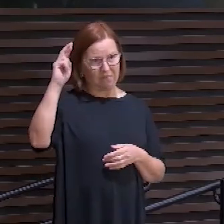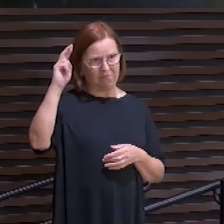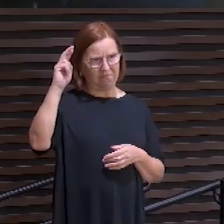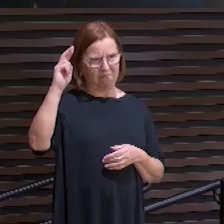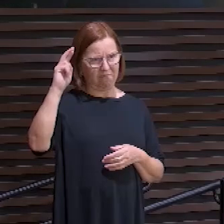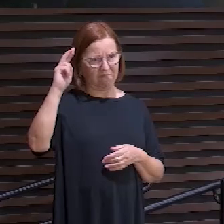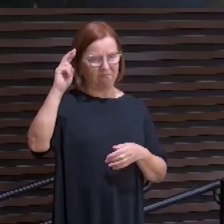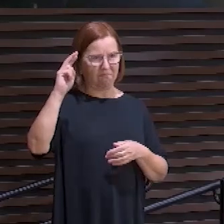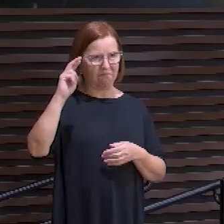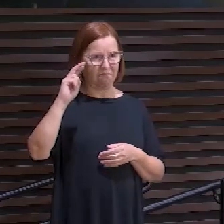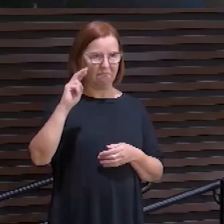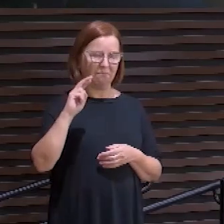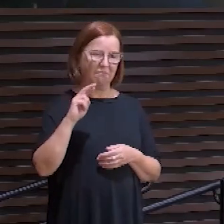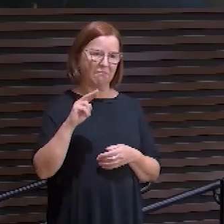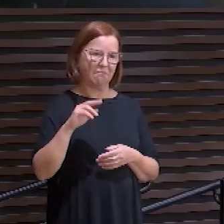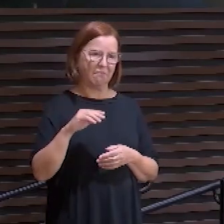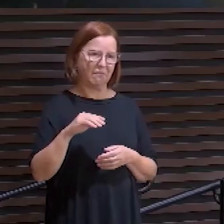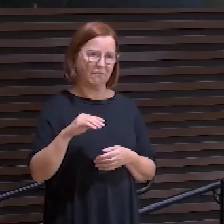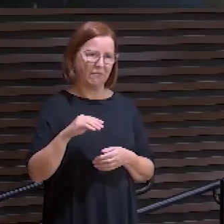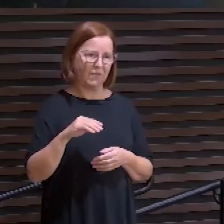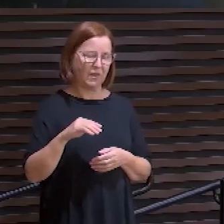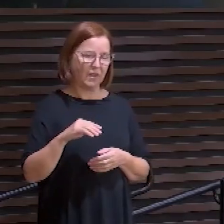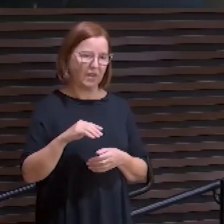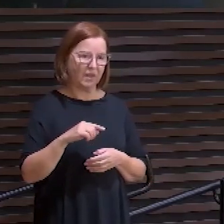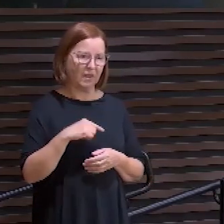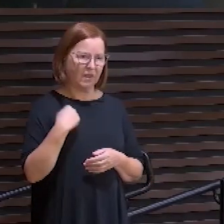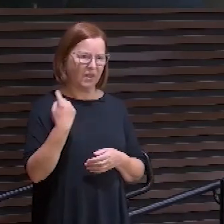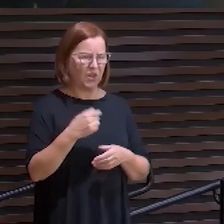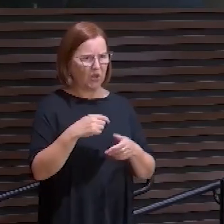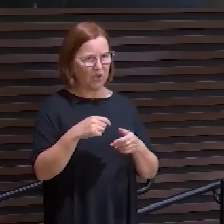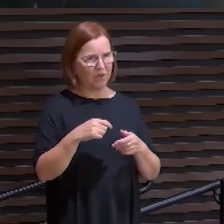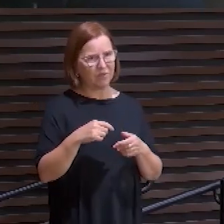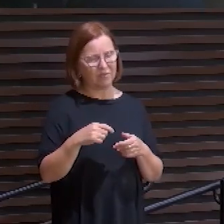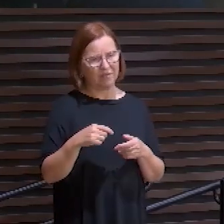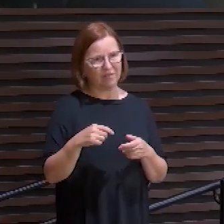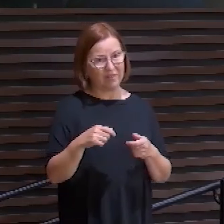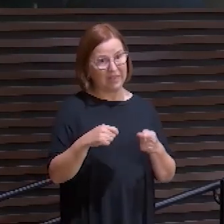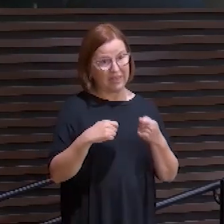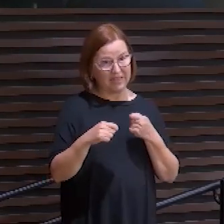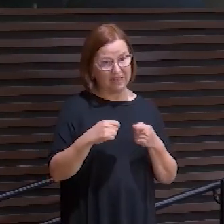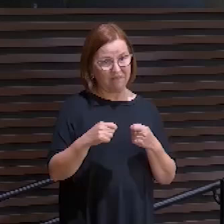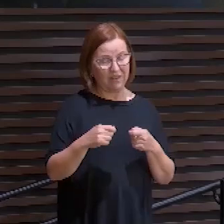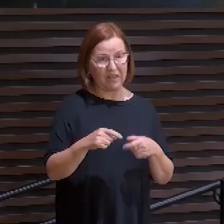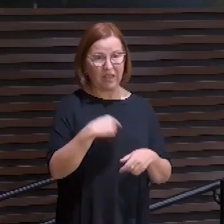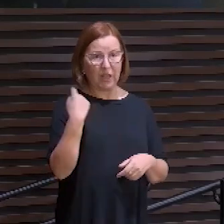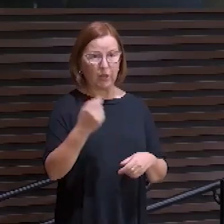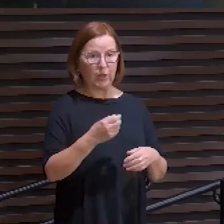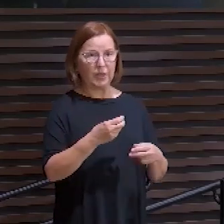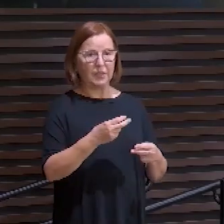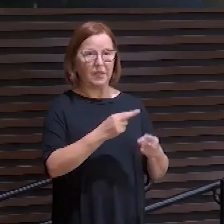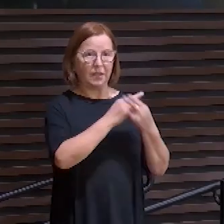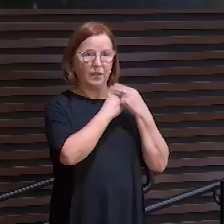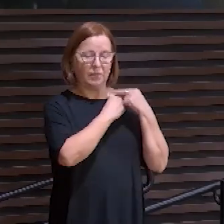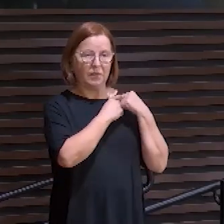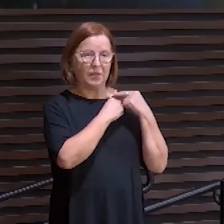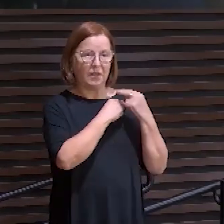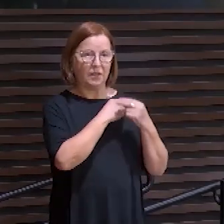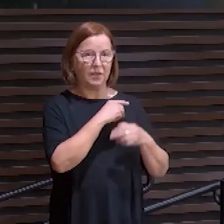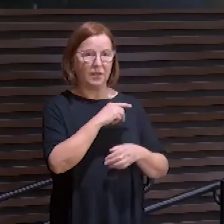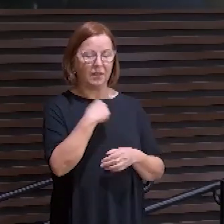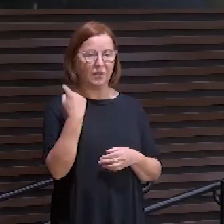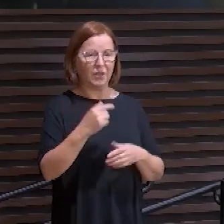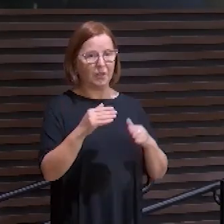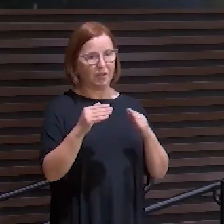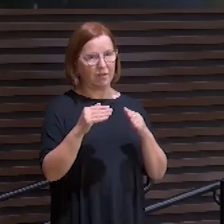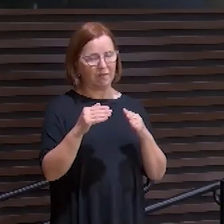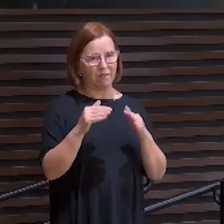nosso dever para com os nossos entes queridos e da nossa responsabilidade para com o nosso lar, algo